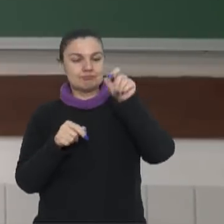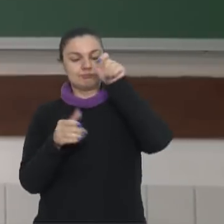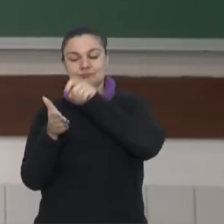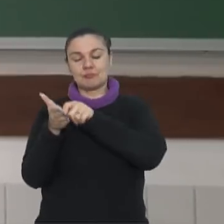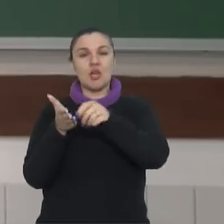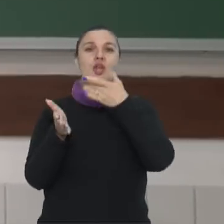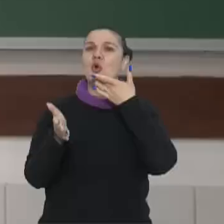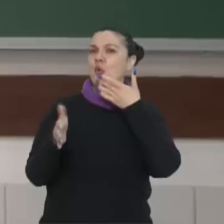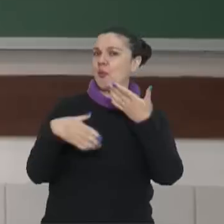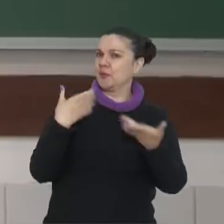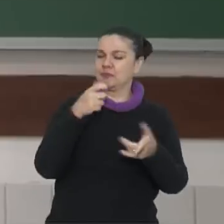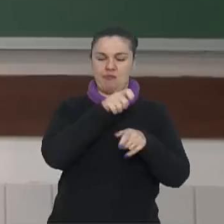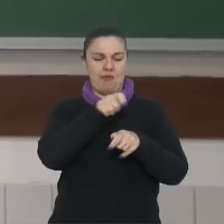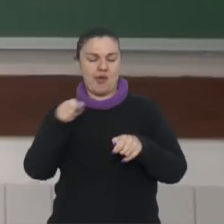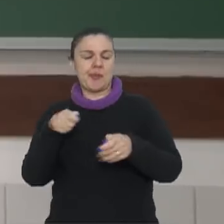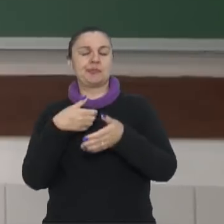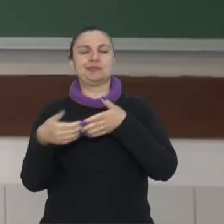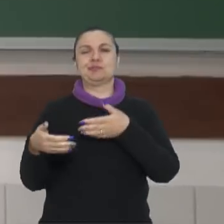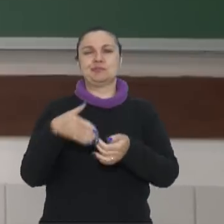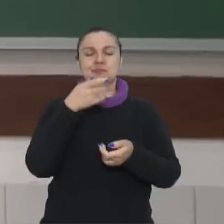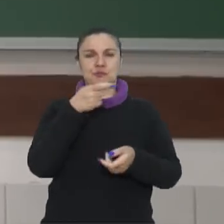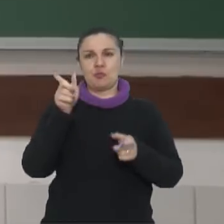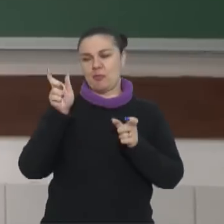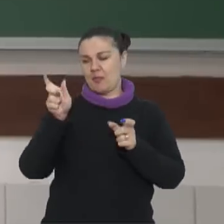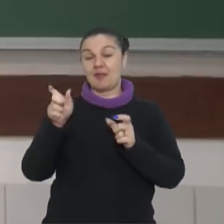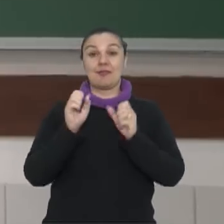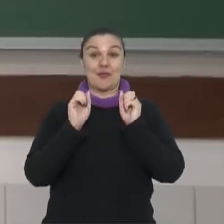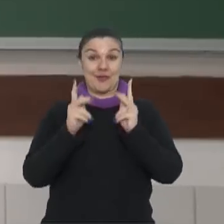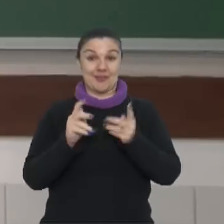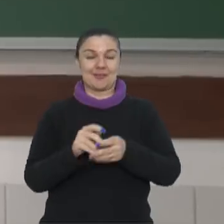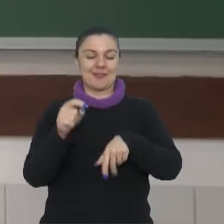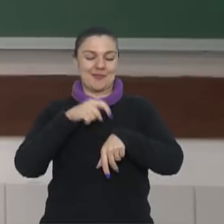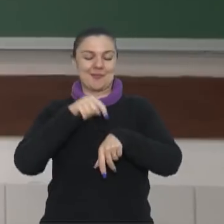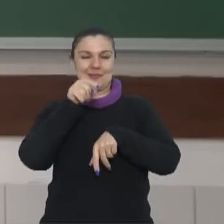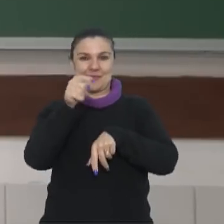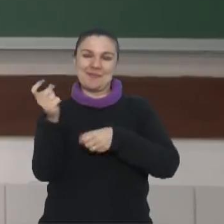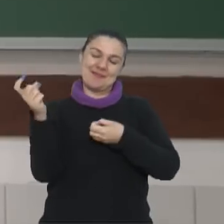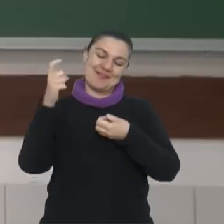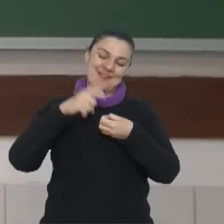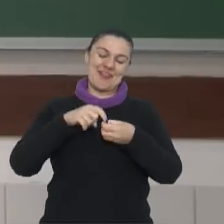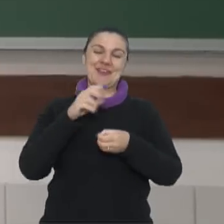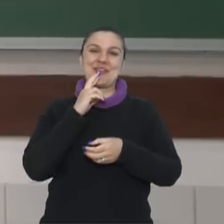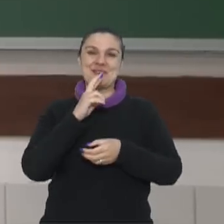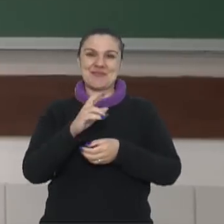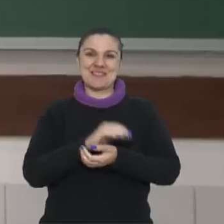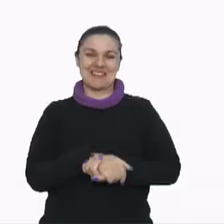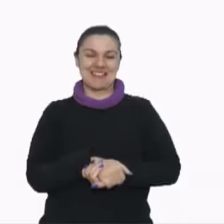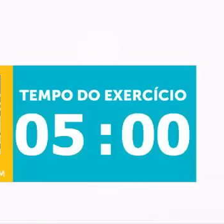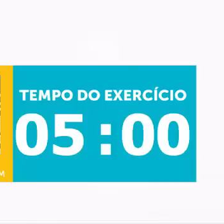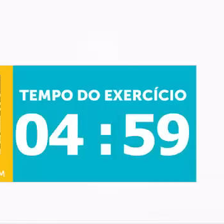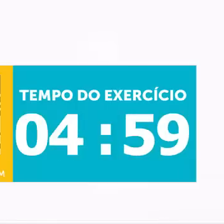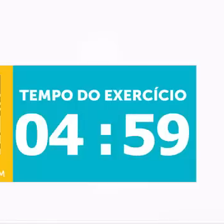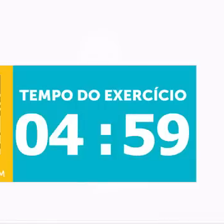pode, no caso, aí você vai escrever a palavrinha aí, tá certo? Dá um tempinho e eu volto pra gente conversar.